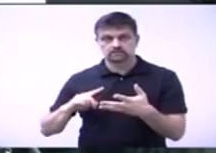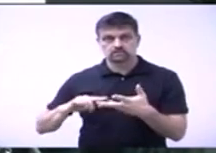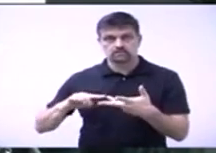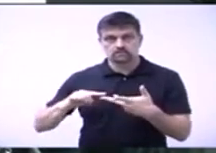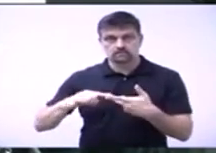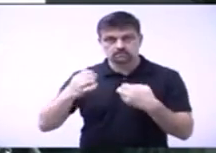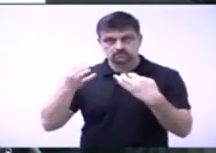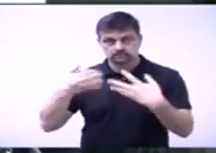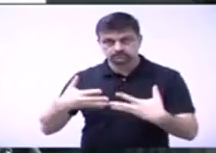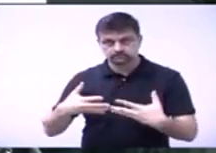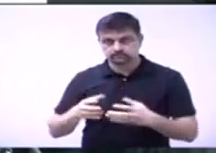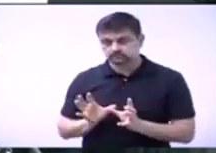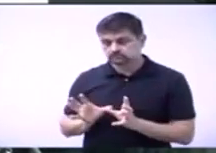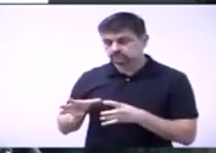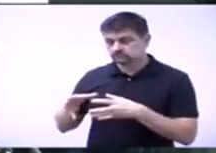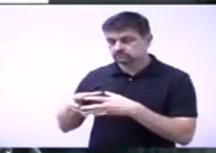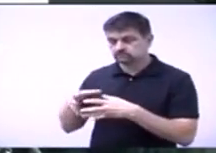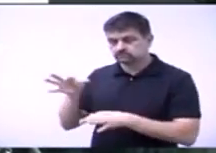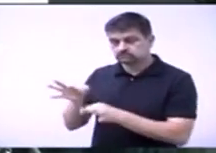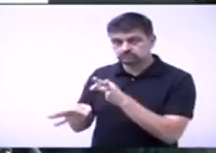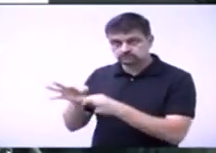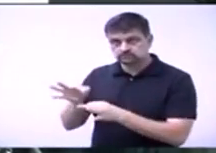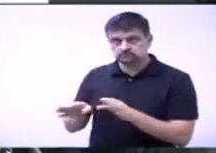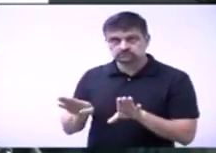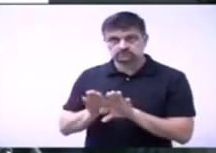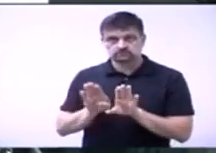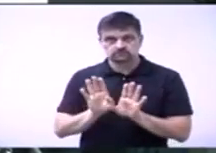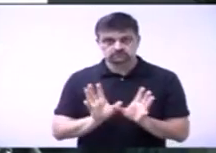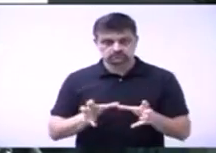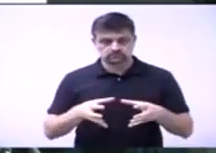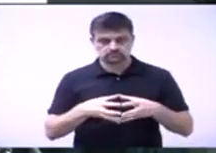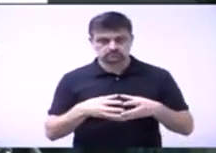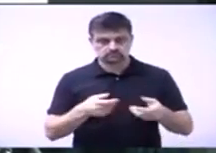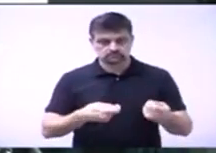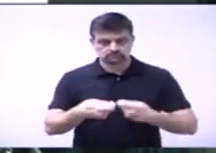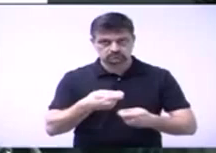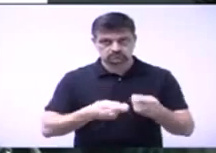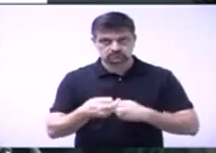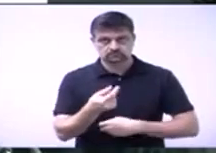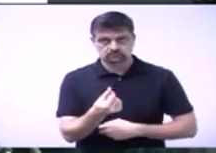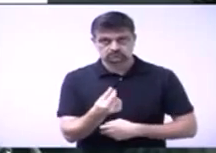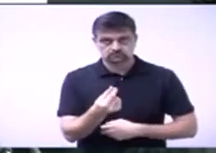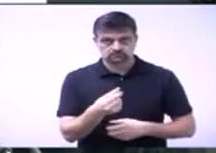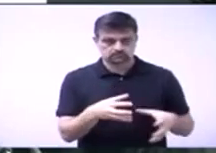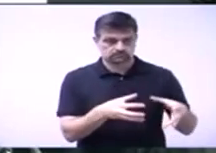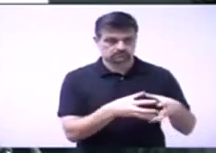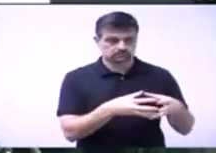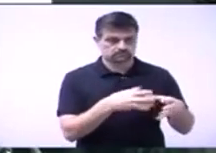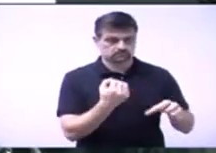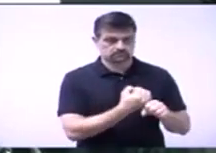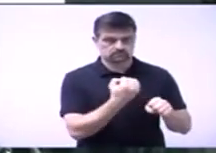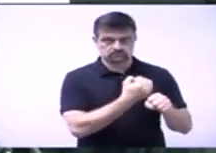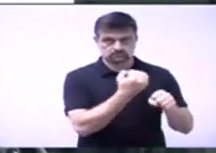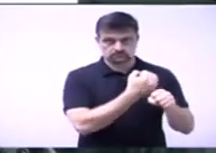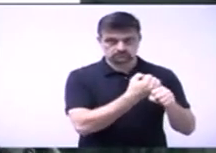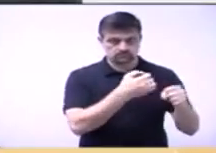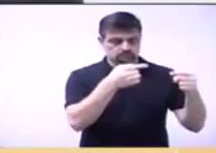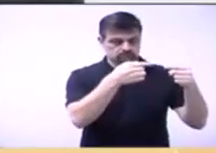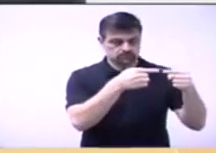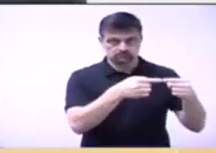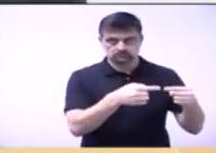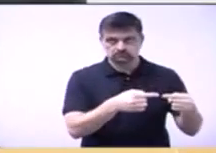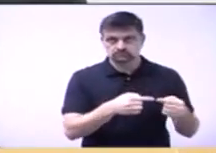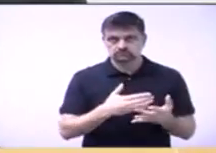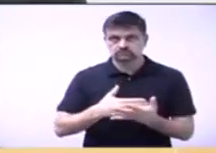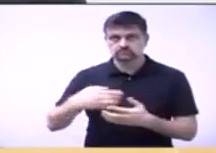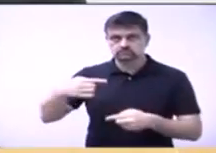Pareceres 44 da Comissão de Justiça, 51 da Comissão de Finanças, 54 da Comissão de Obras, favoráveis. Em